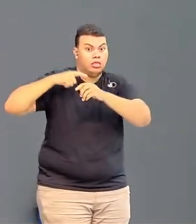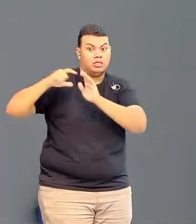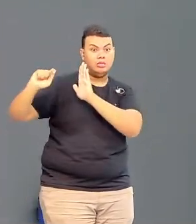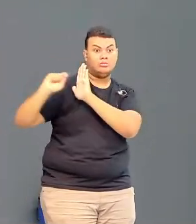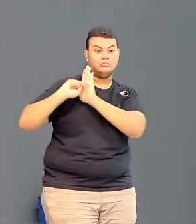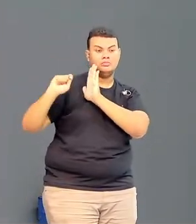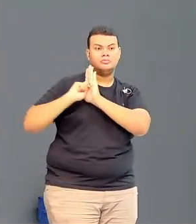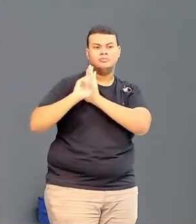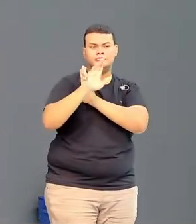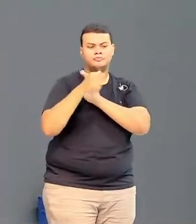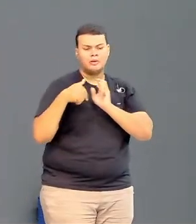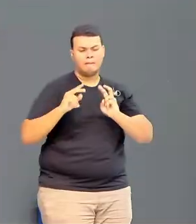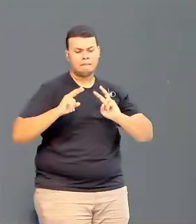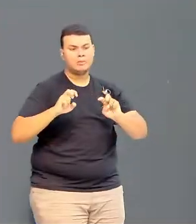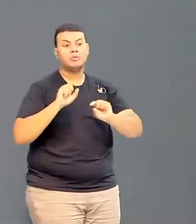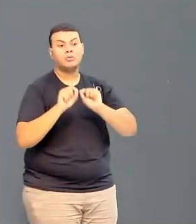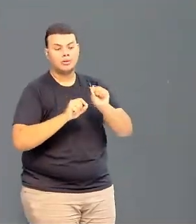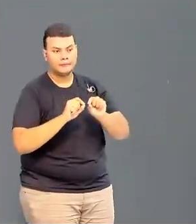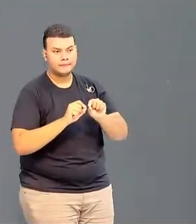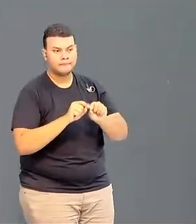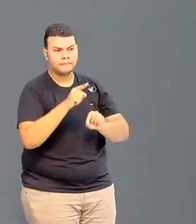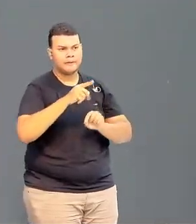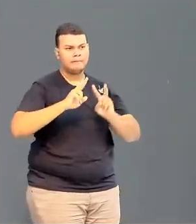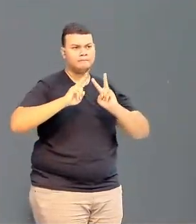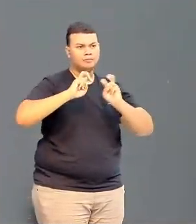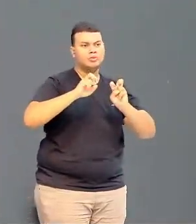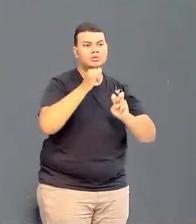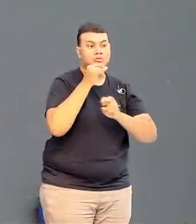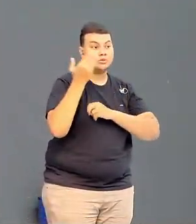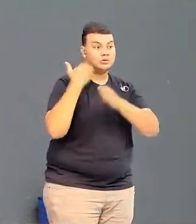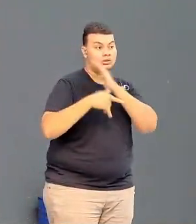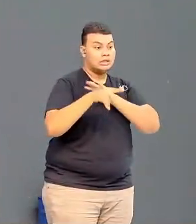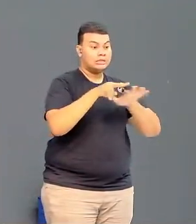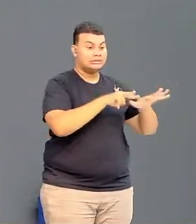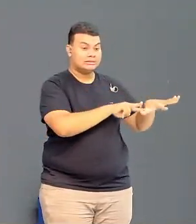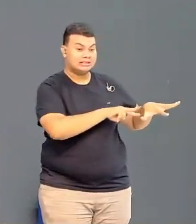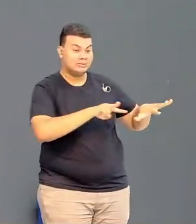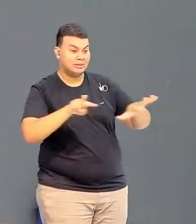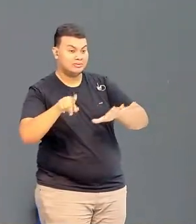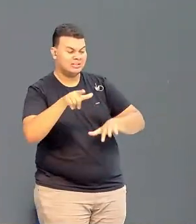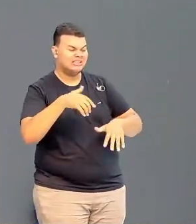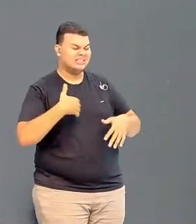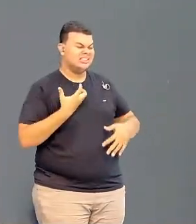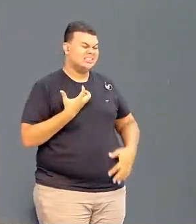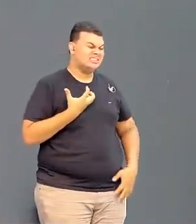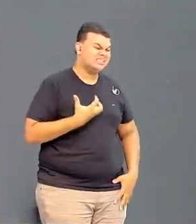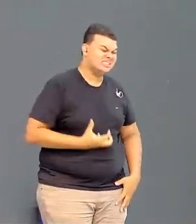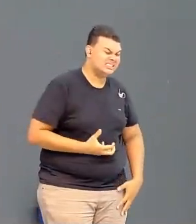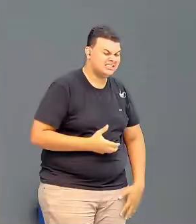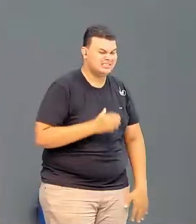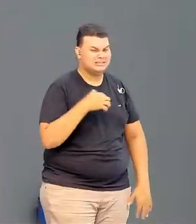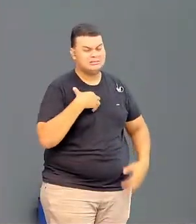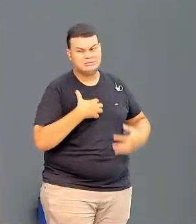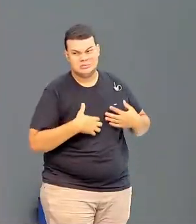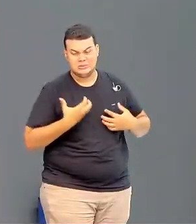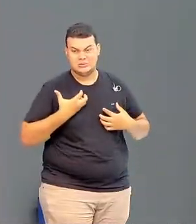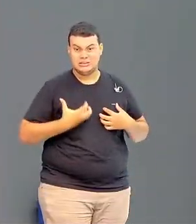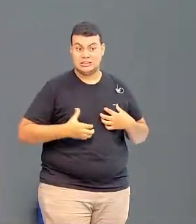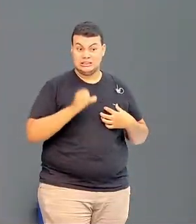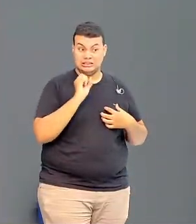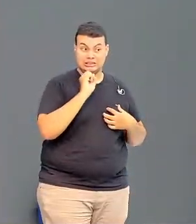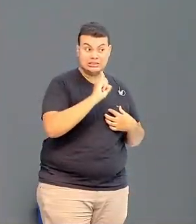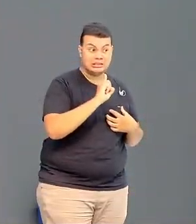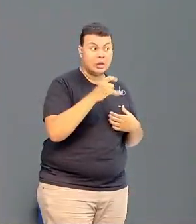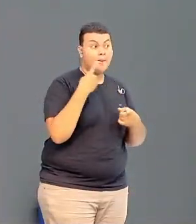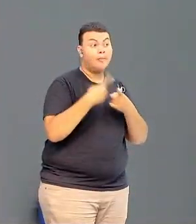nossa mente. Perceba a semana que você está mais cansada, está mais cansado, se não foi